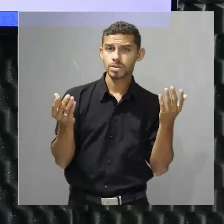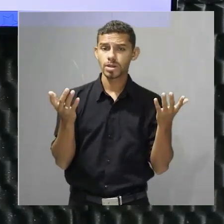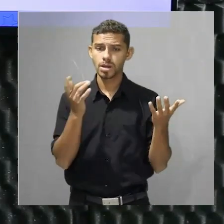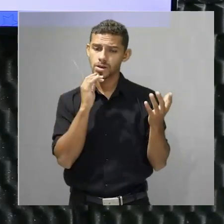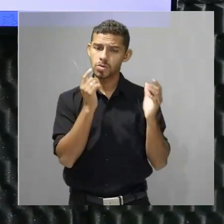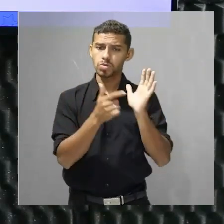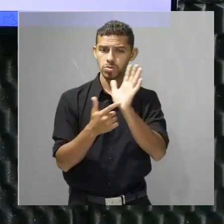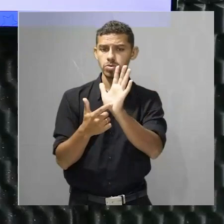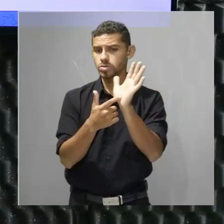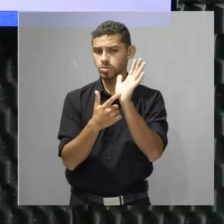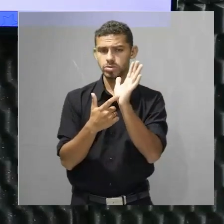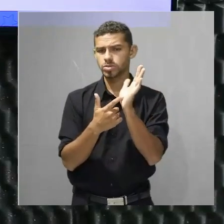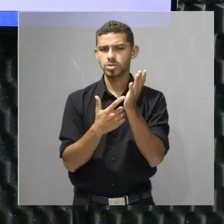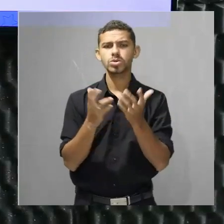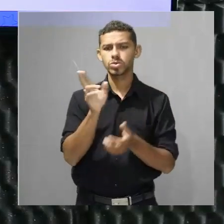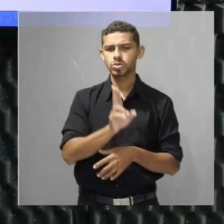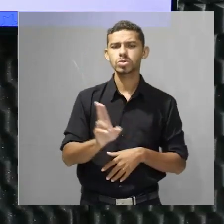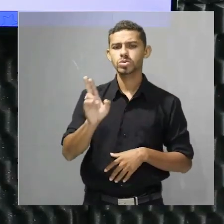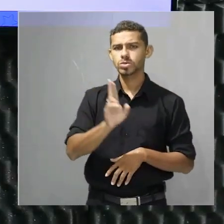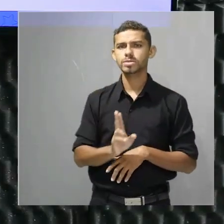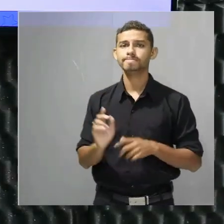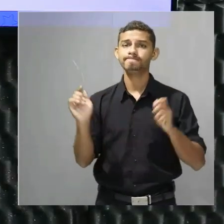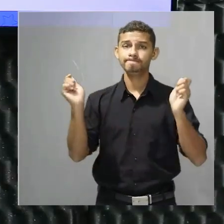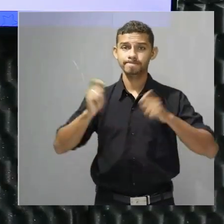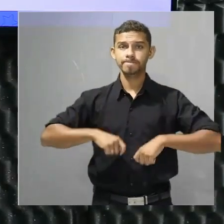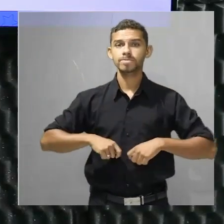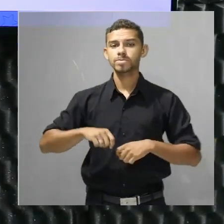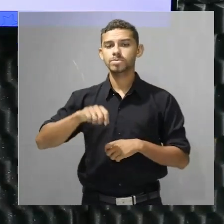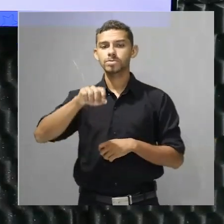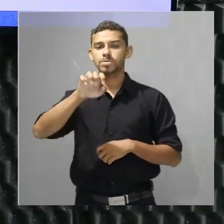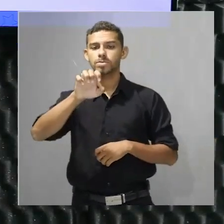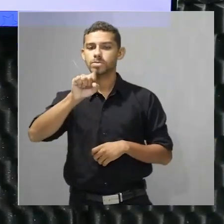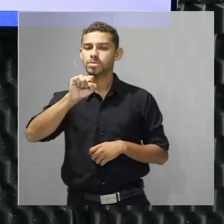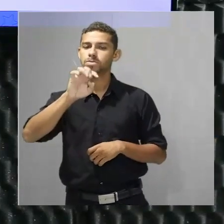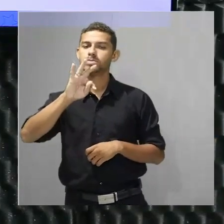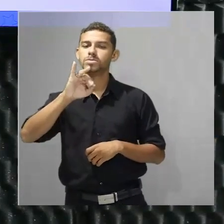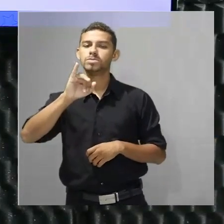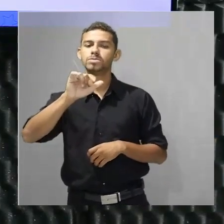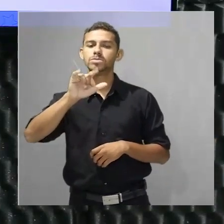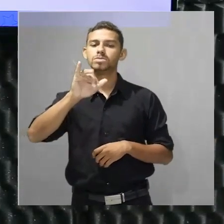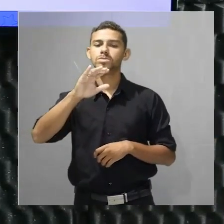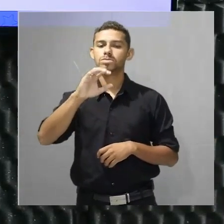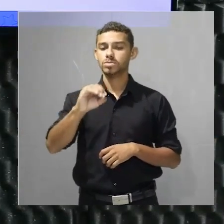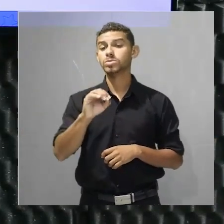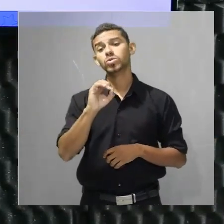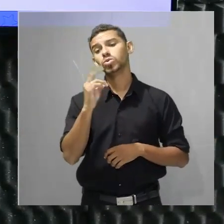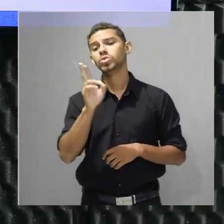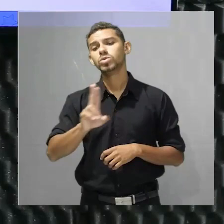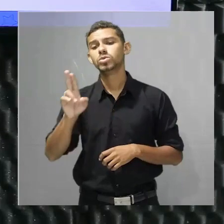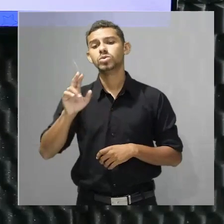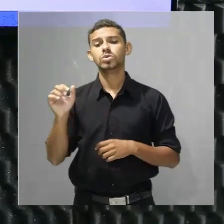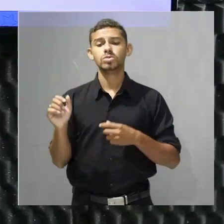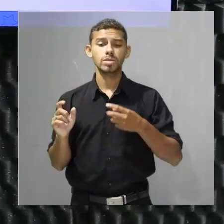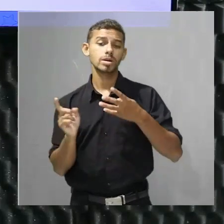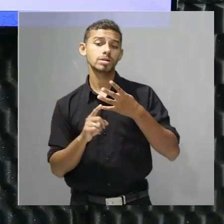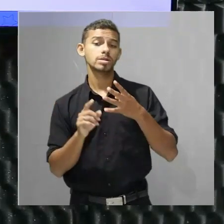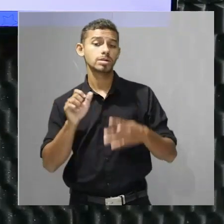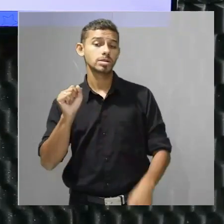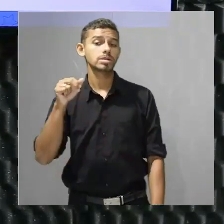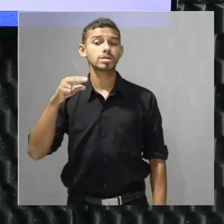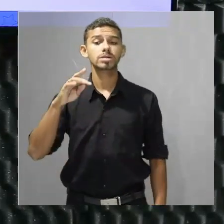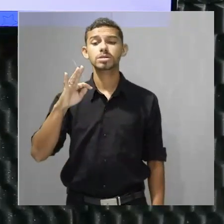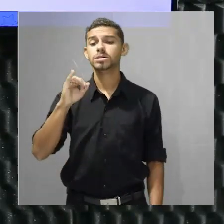possa demonstrar a banca que ele utilizou como recurso estilístico se ele faz uso da antítese antítese é bem provável